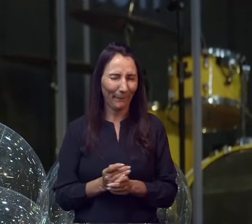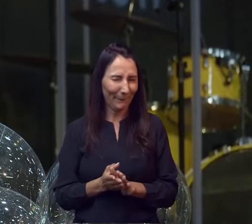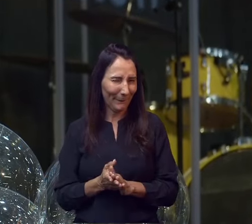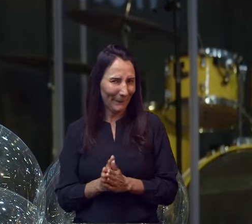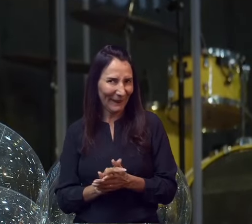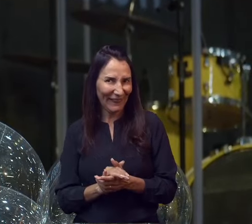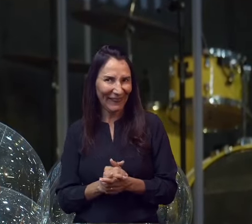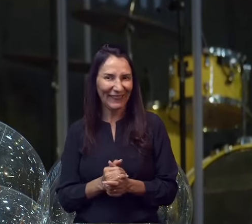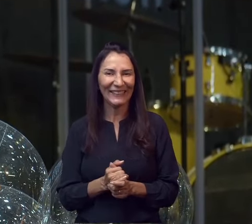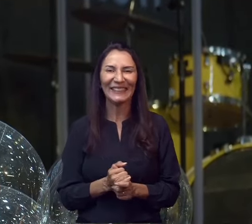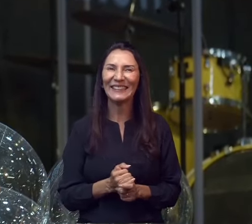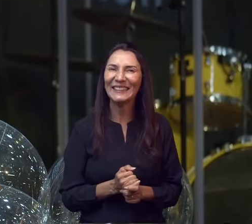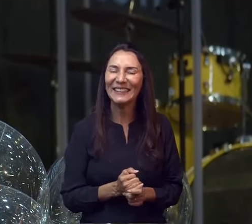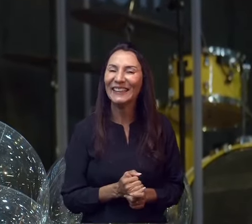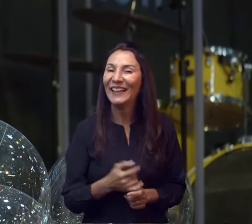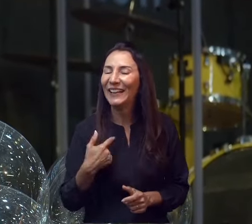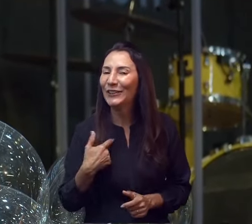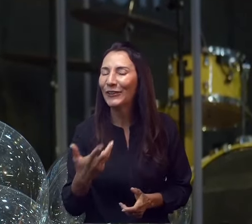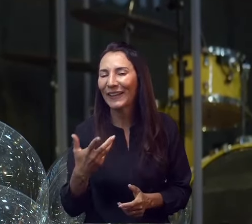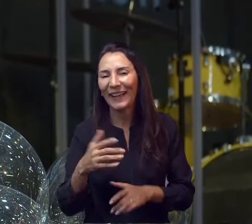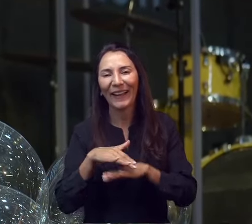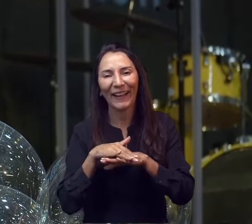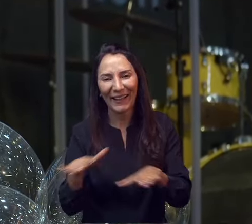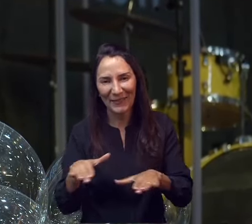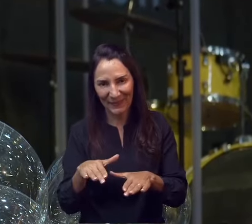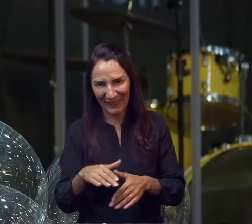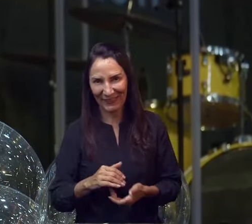e aqui eu termino